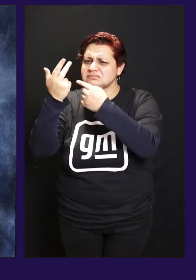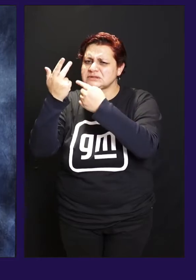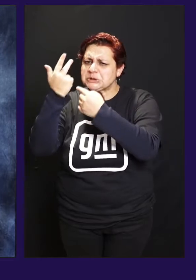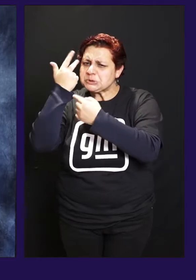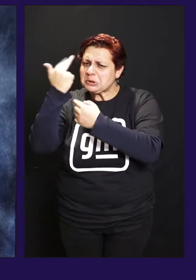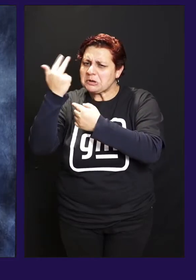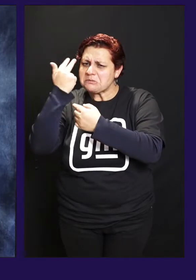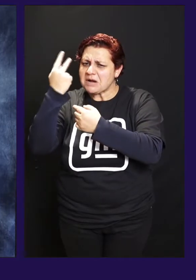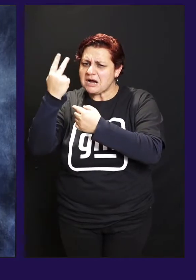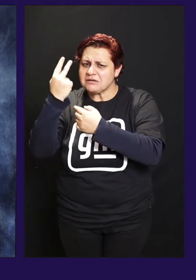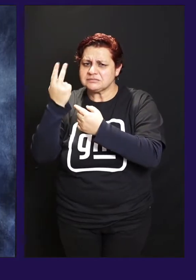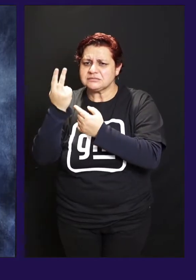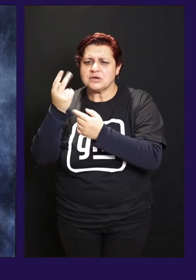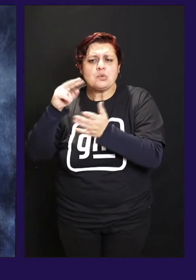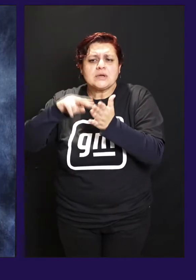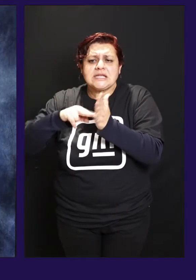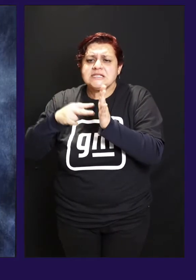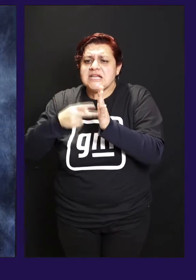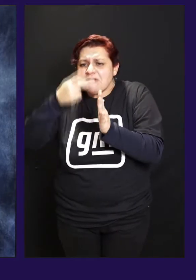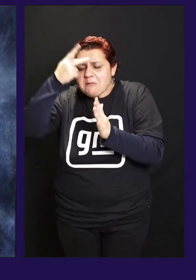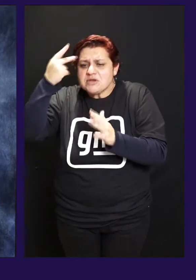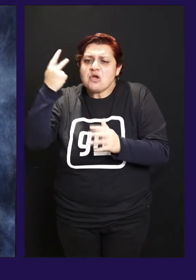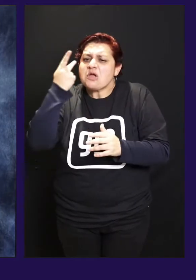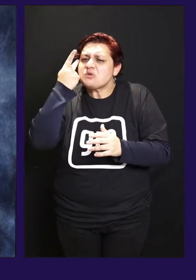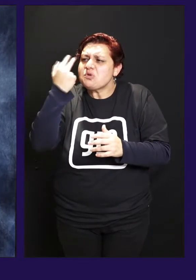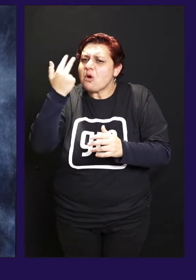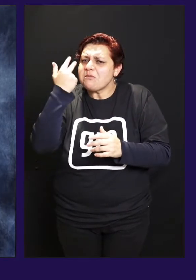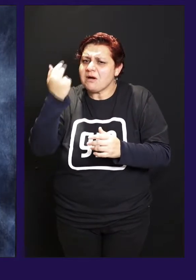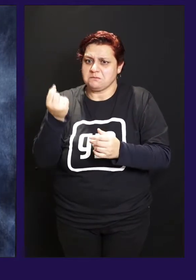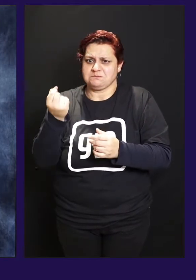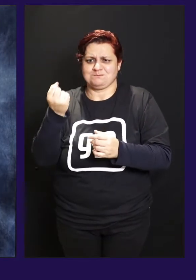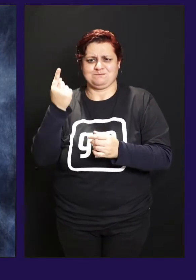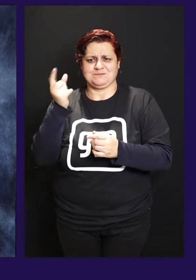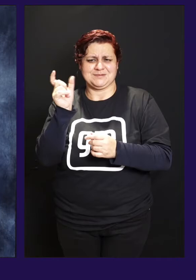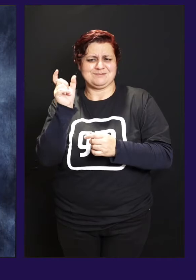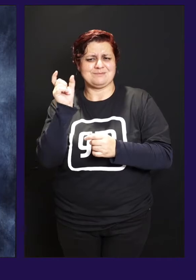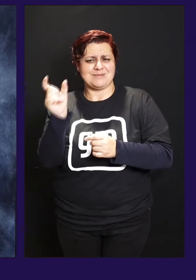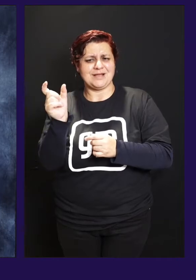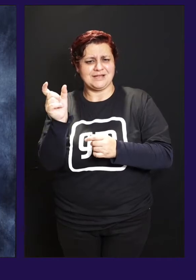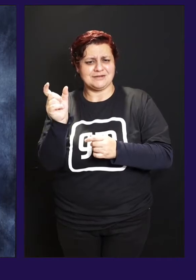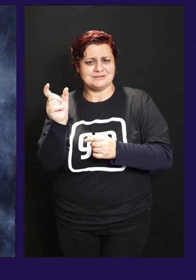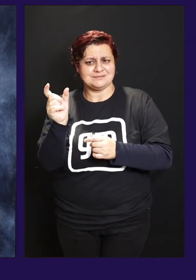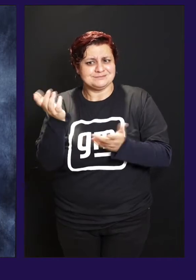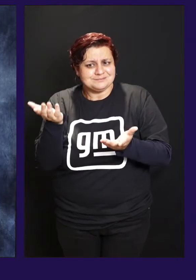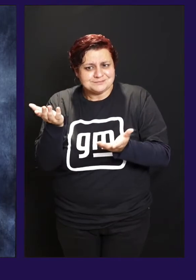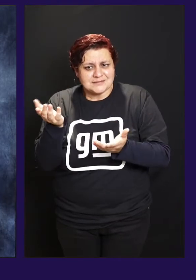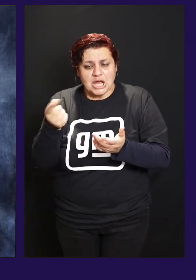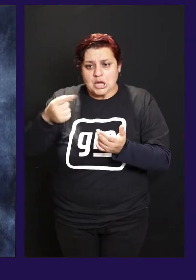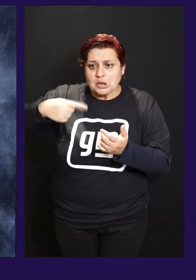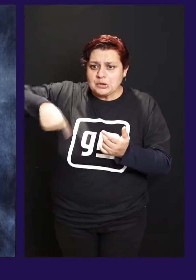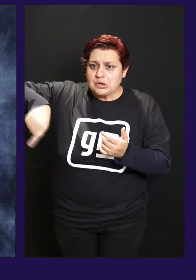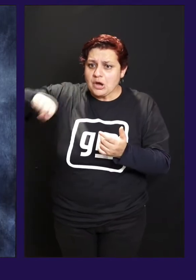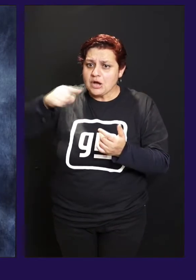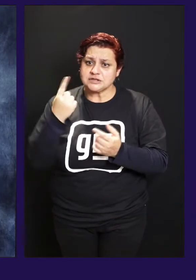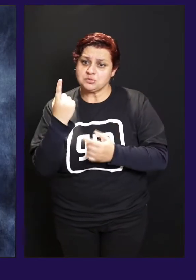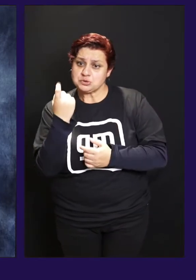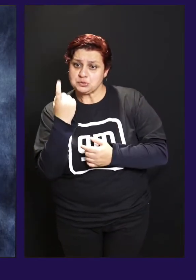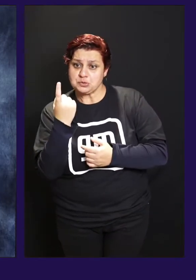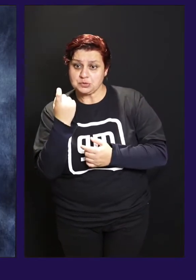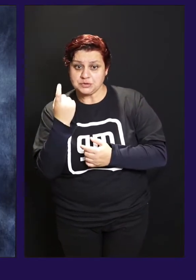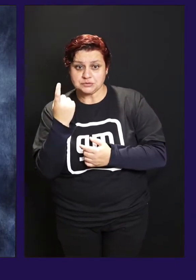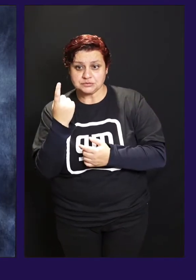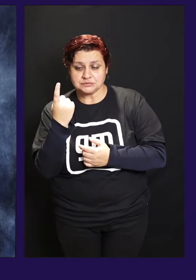incluímos e excluímos pessoas. E geralmente pessoas que têm deficiência, seja deficiência permanente, temporária